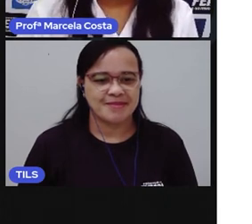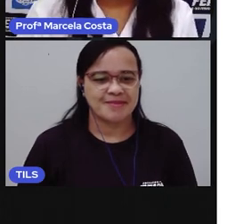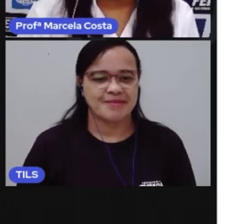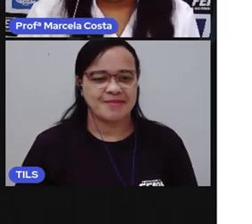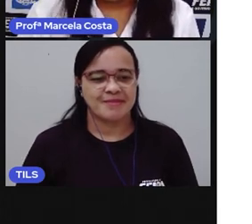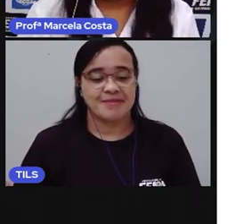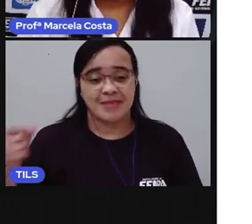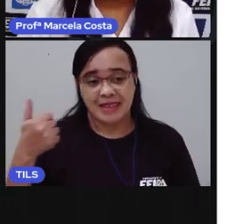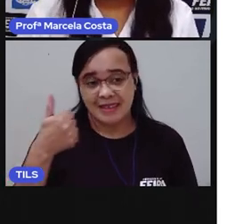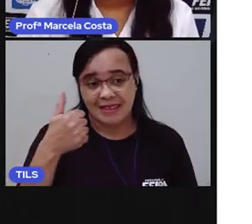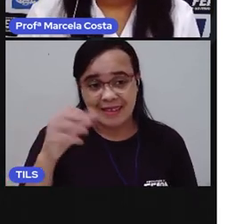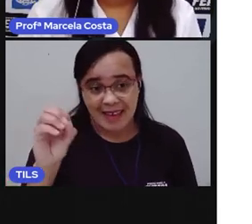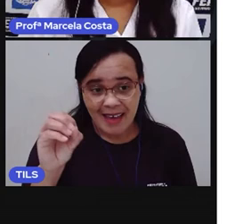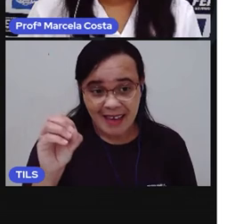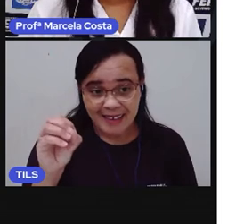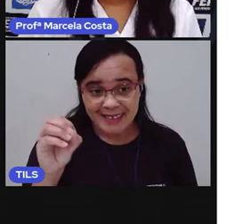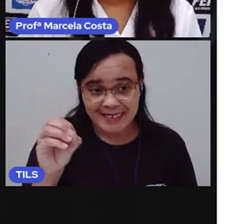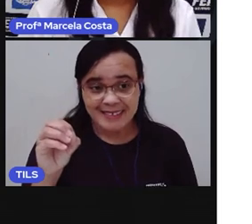Quem disse 10,